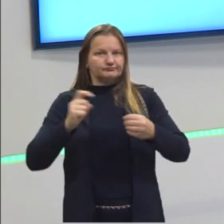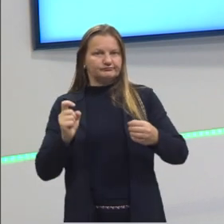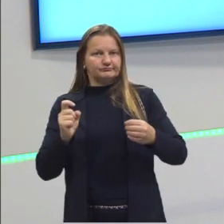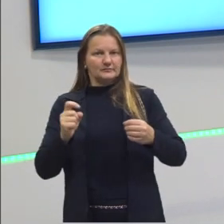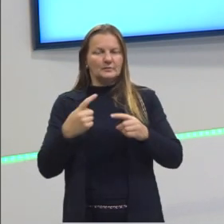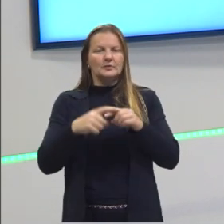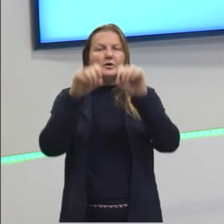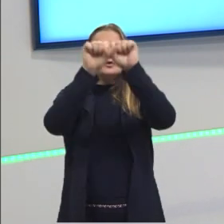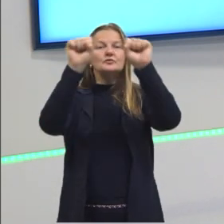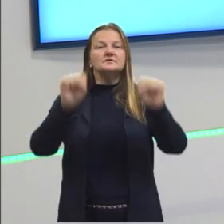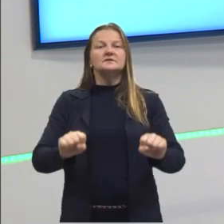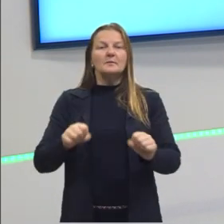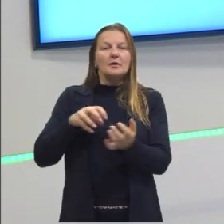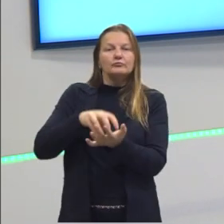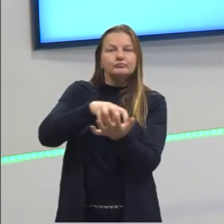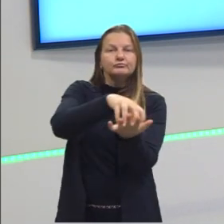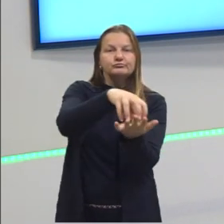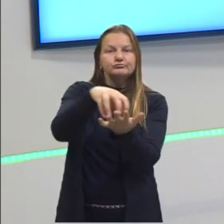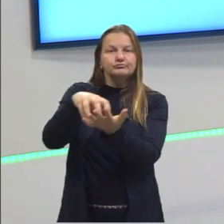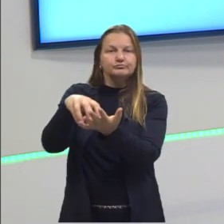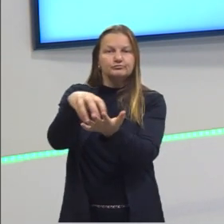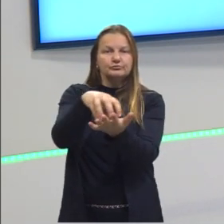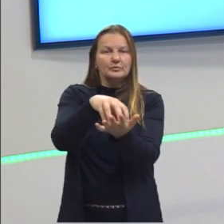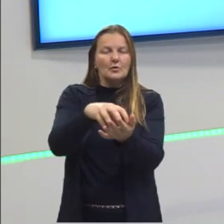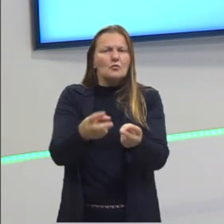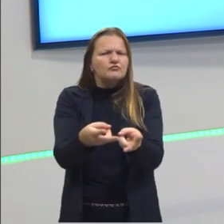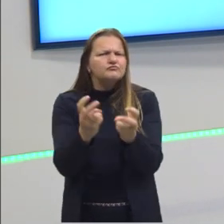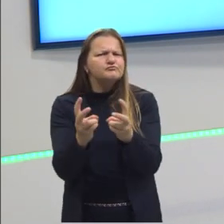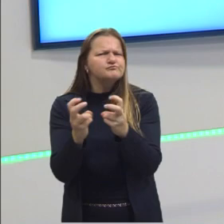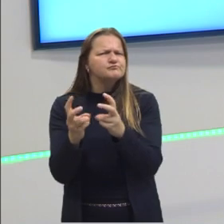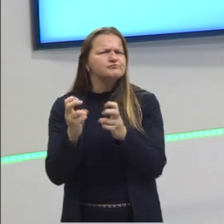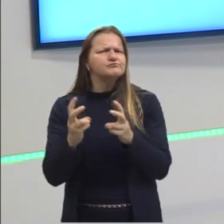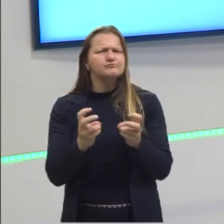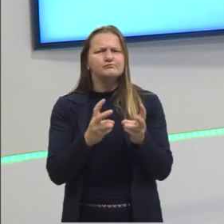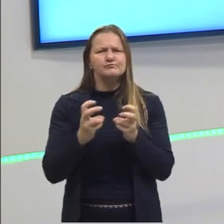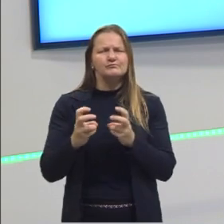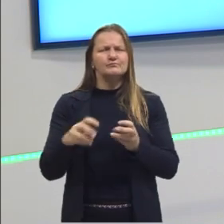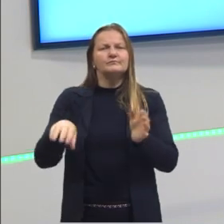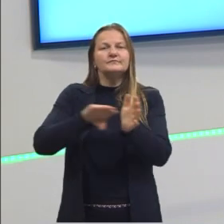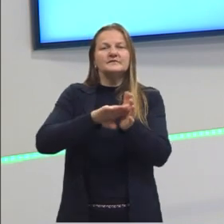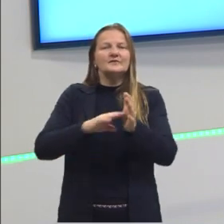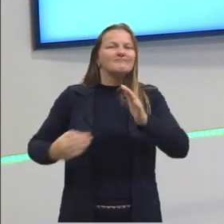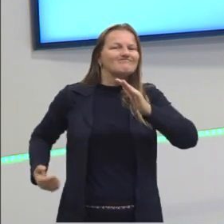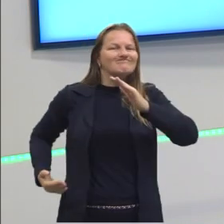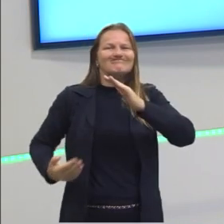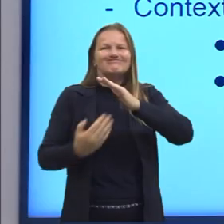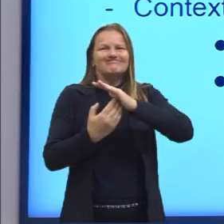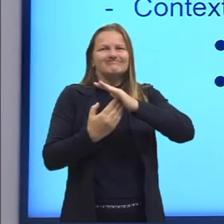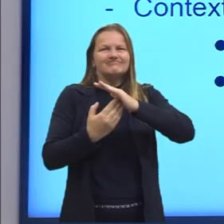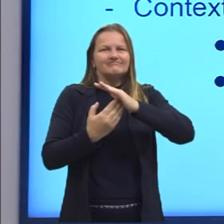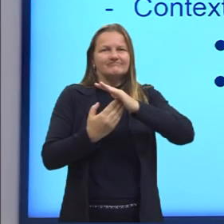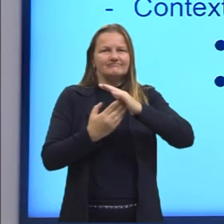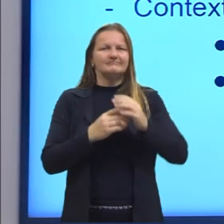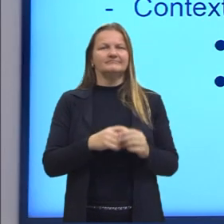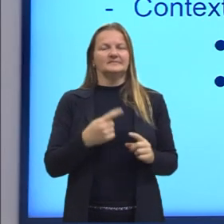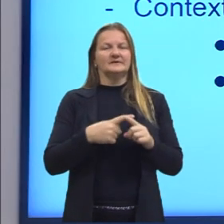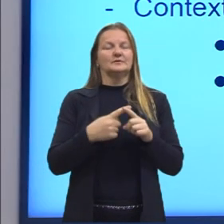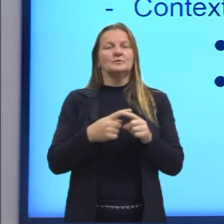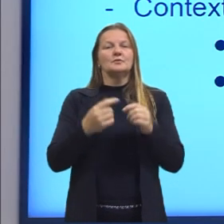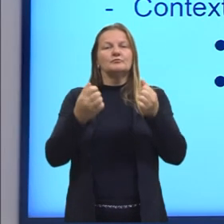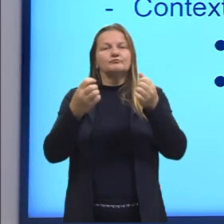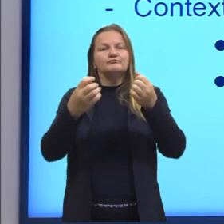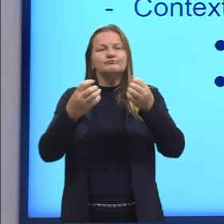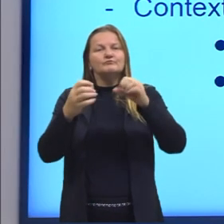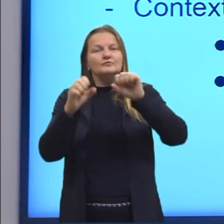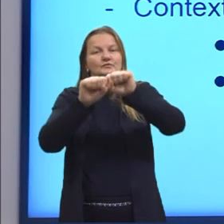que o sistema colonial então nessa forma de exploração ela tinha chegado ao seu limite né então foi uma